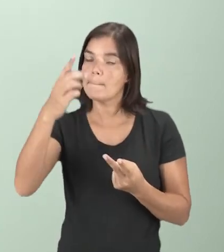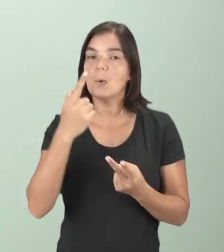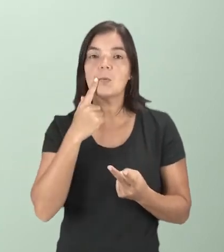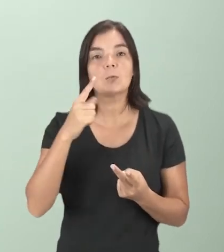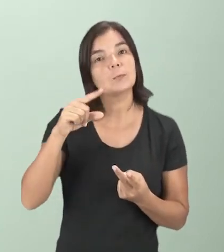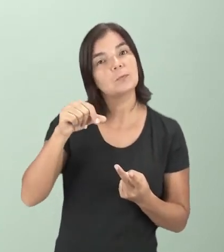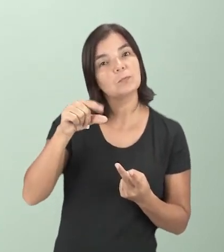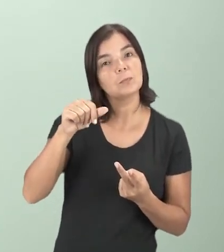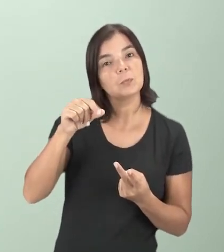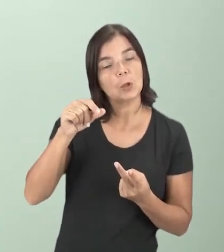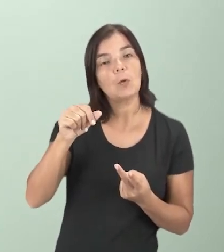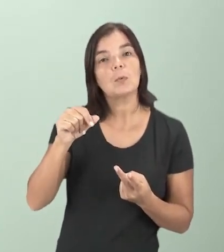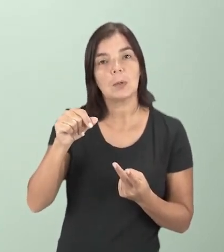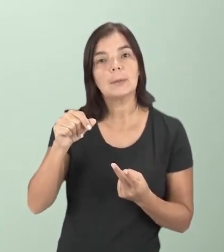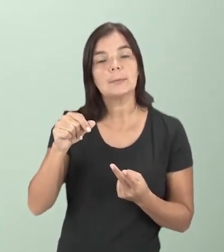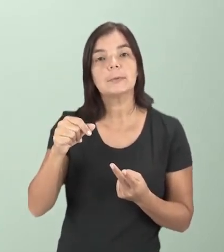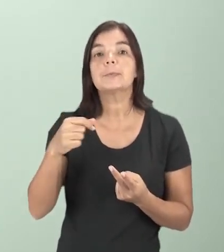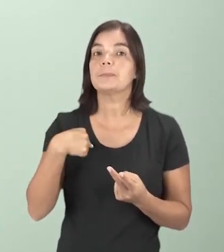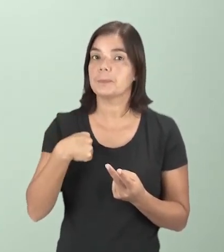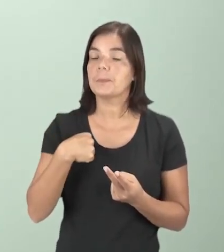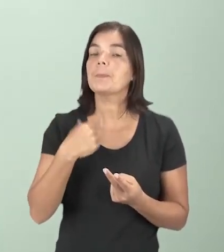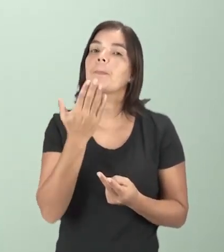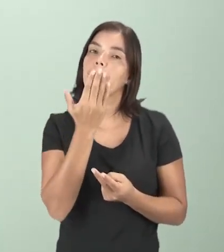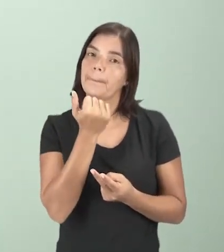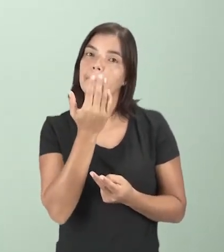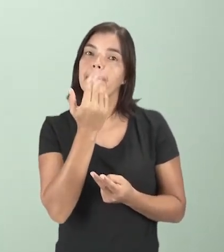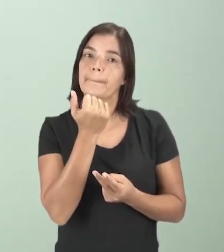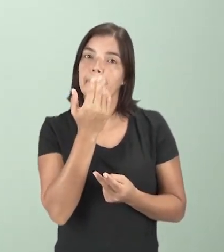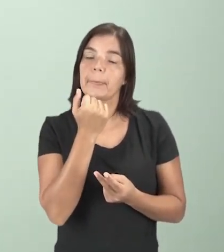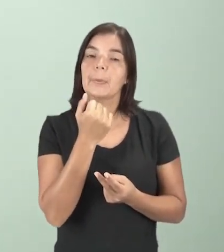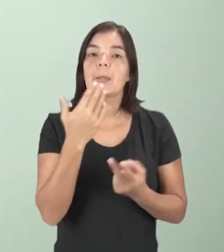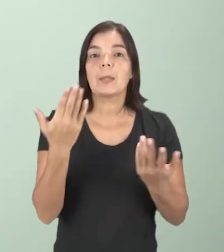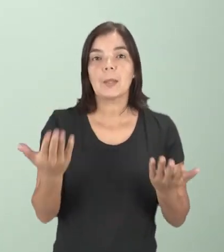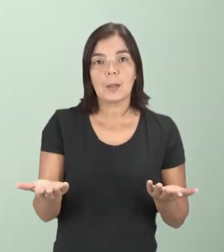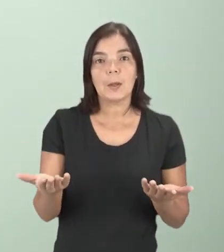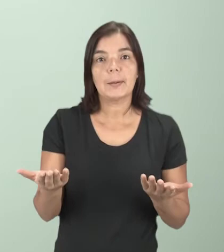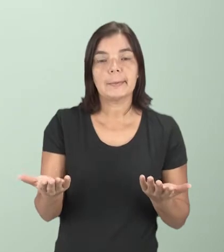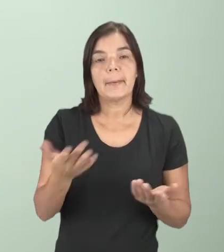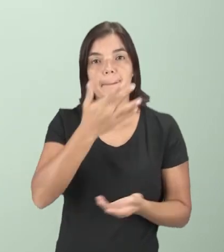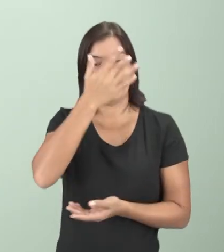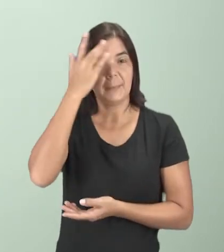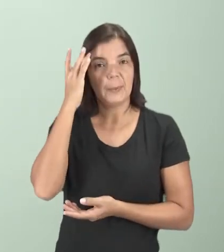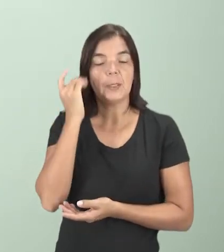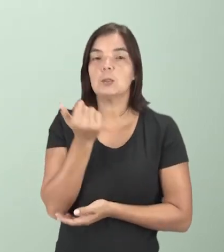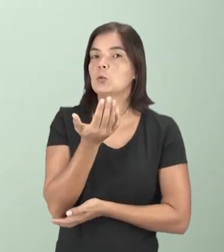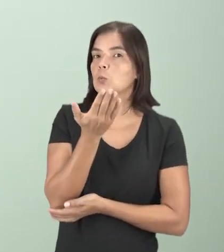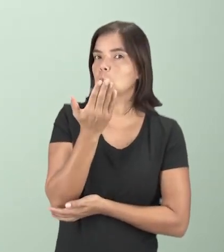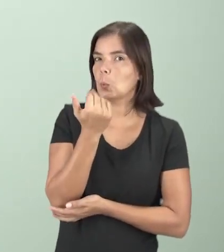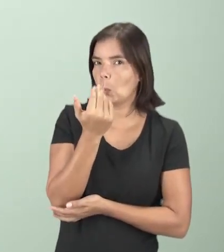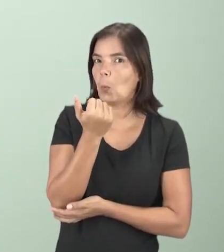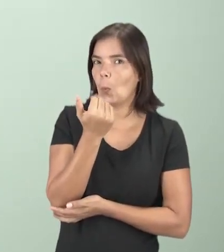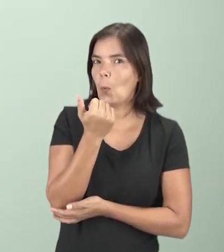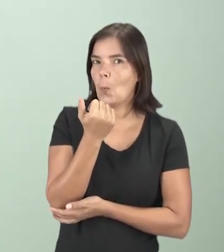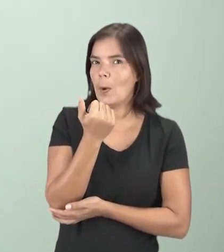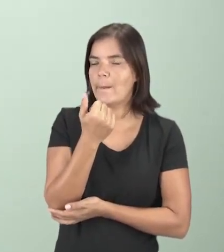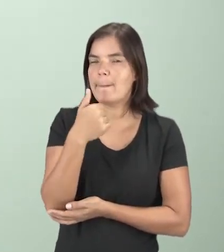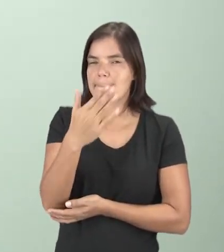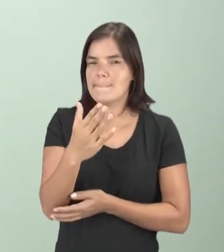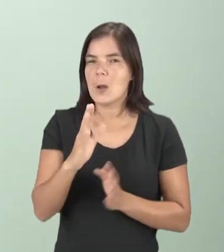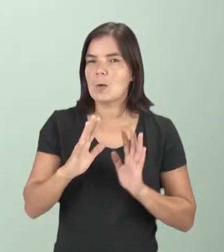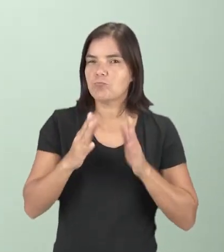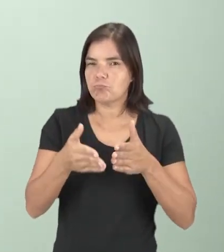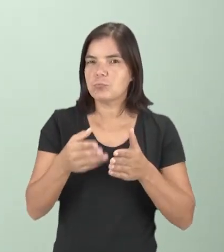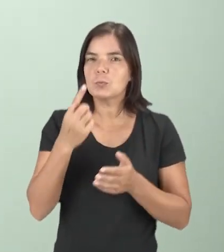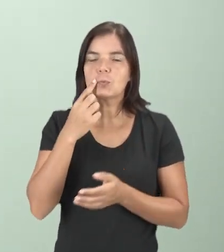de alimentos salgados. Esses alimentos, quando a pessoa ingere um alimento que tem mais